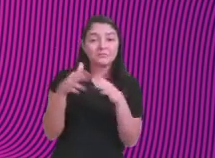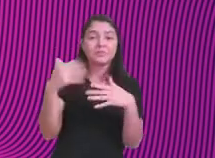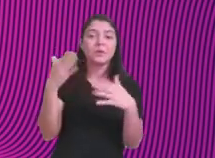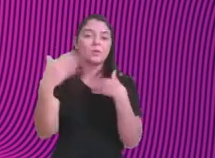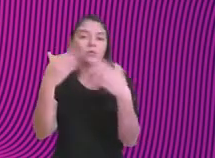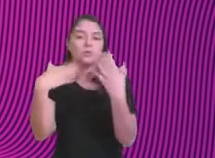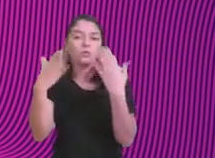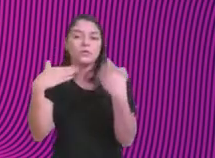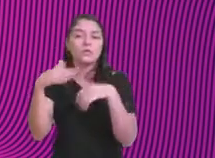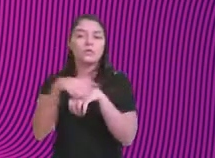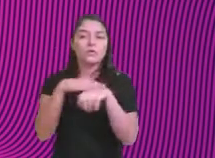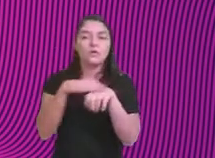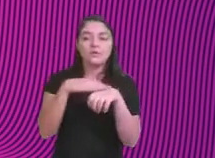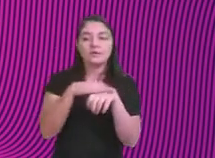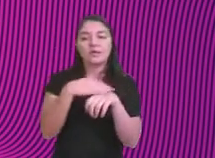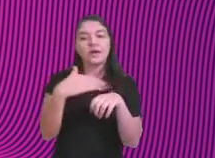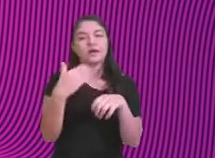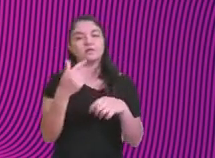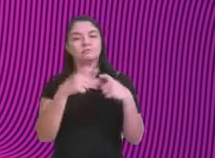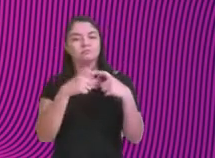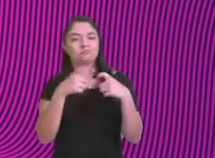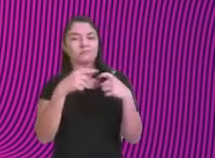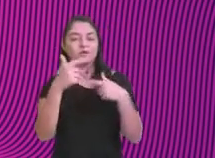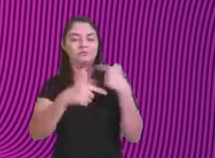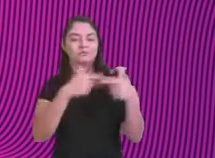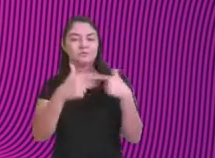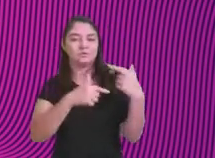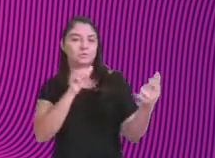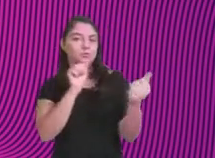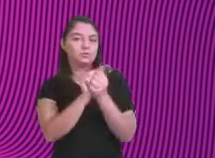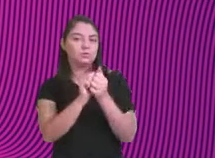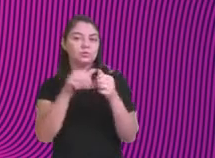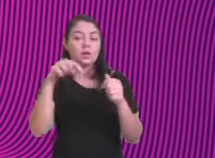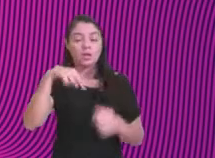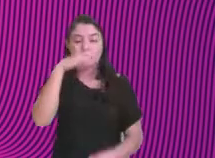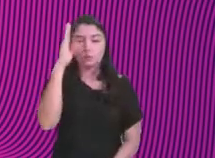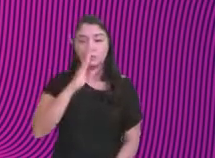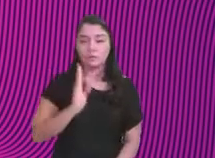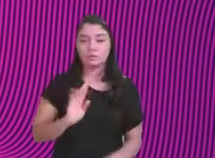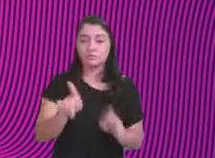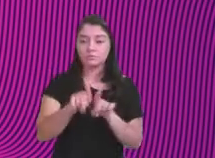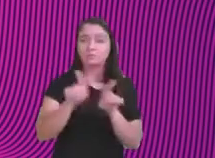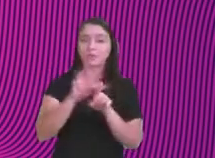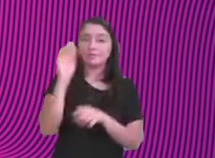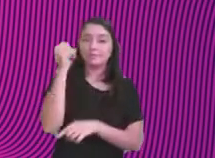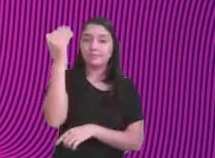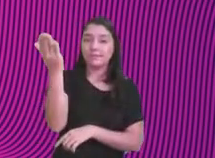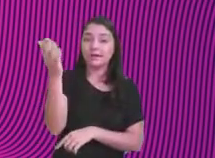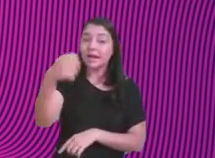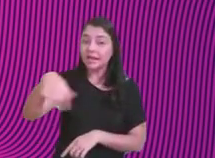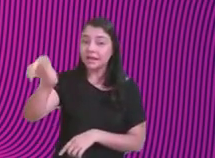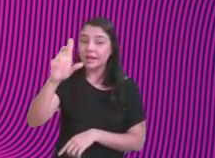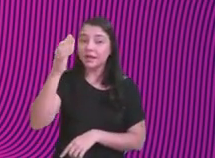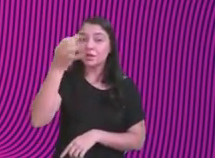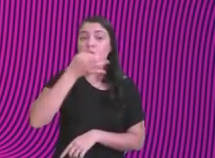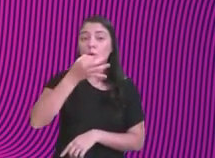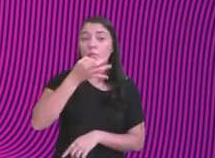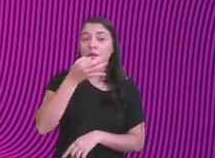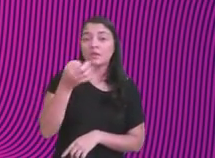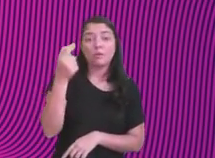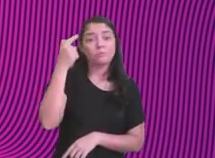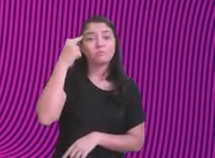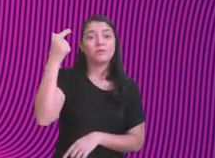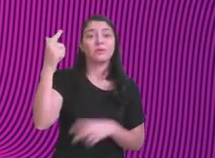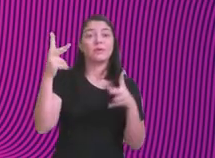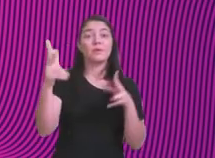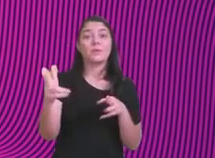que trabalham em institutos oncológicos, tanto no Brasil como fora, e a impressão é a mesma. Nos pacientes obesos parece